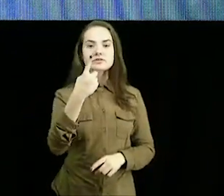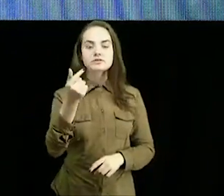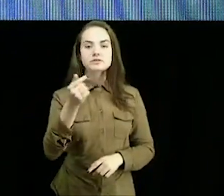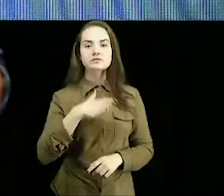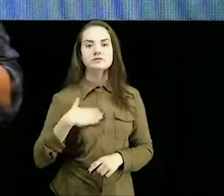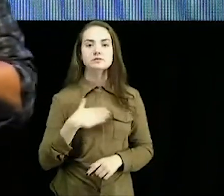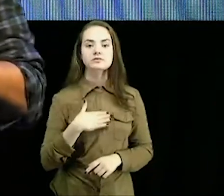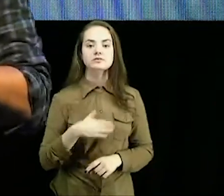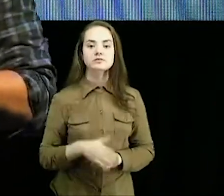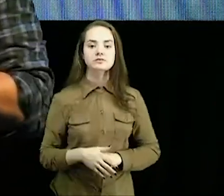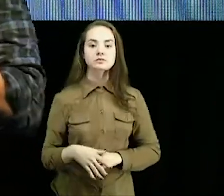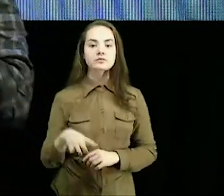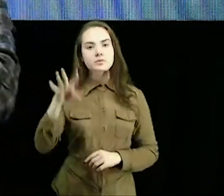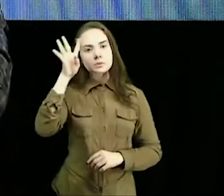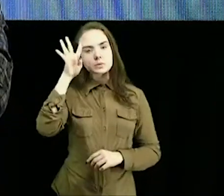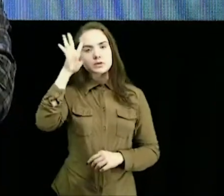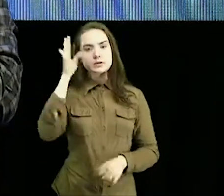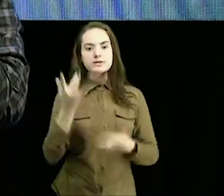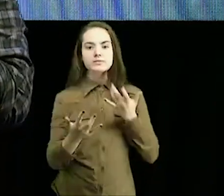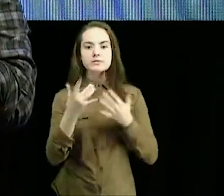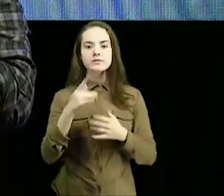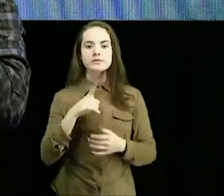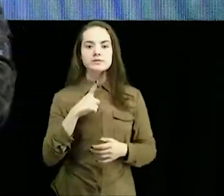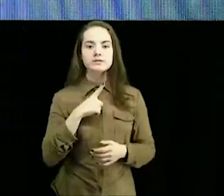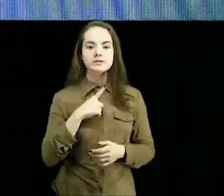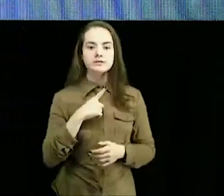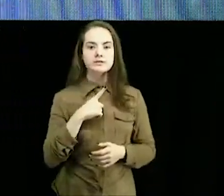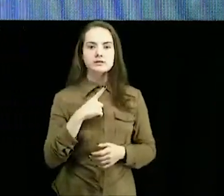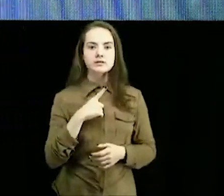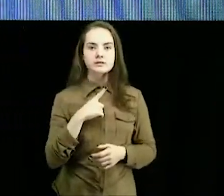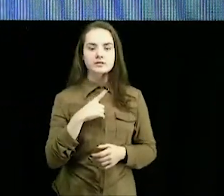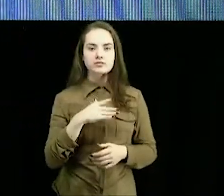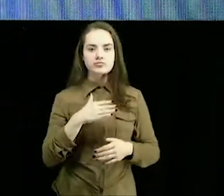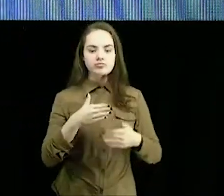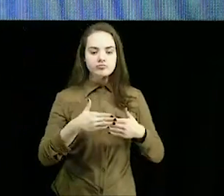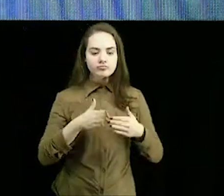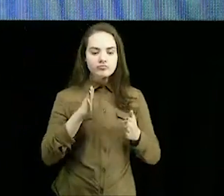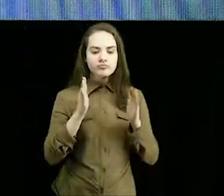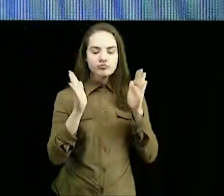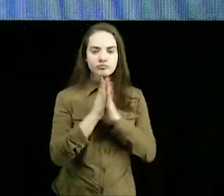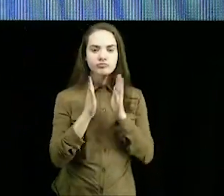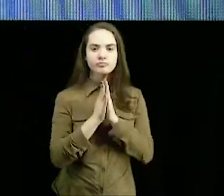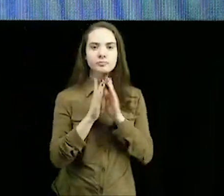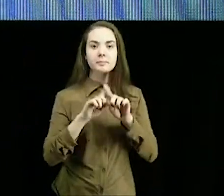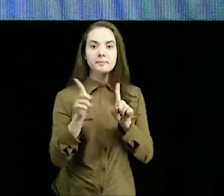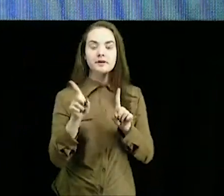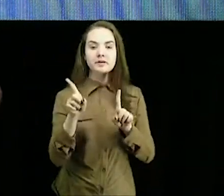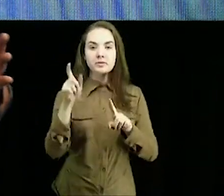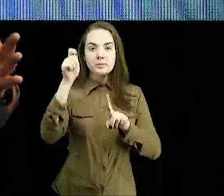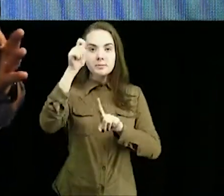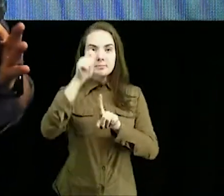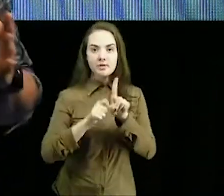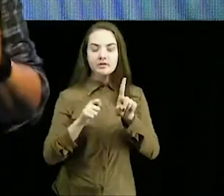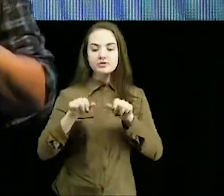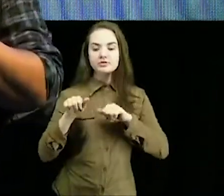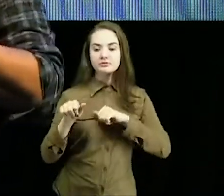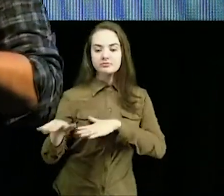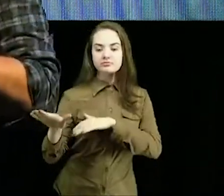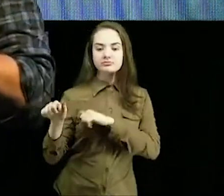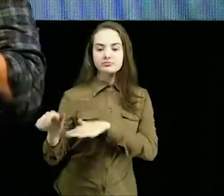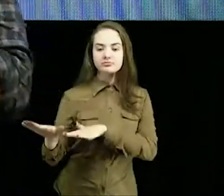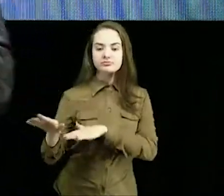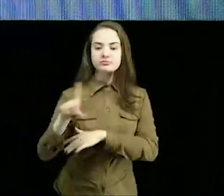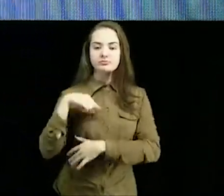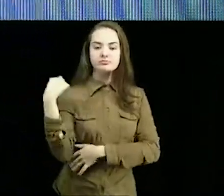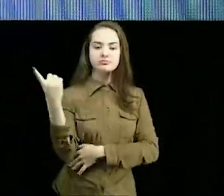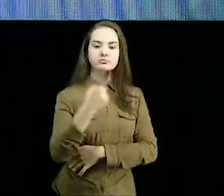Então, quarta fire tem tomado uma linha de a gente se mover em fé, em oração. Mas para o mês de setembro, nós